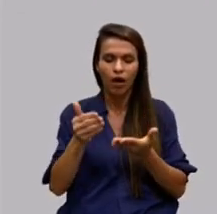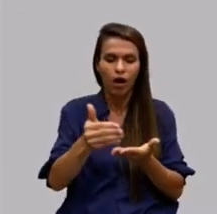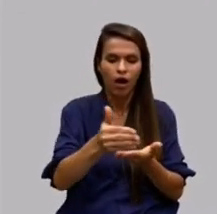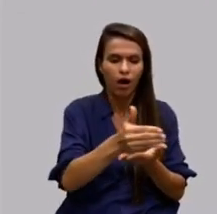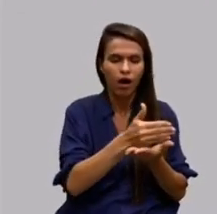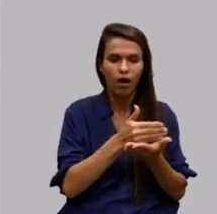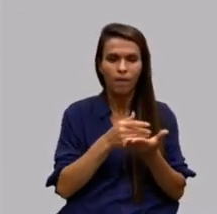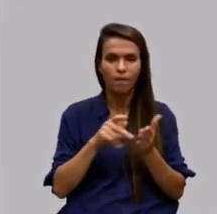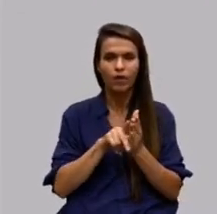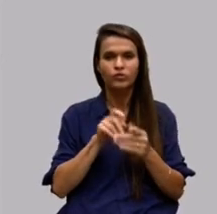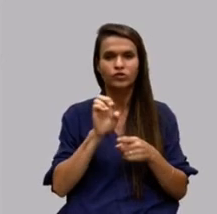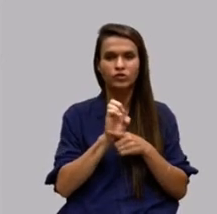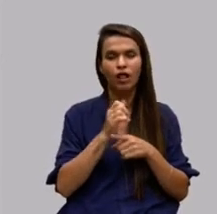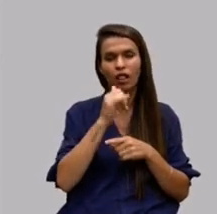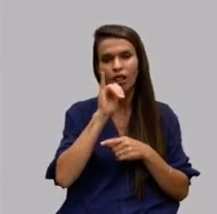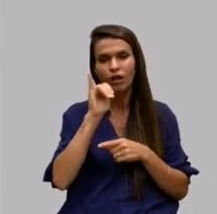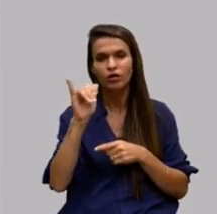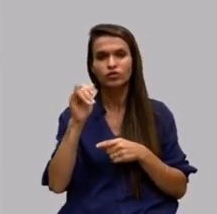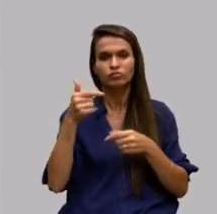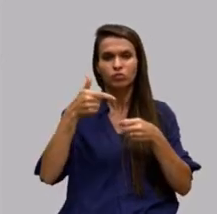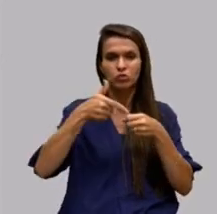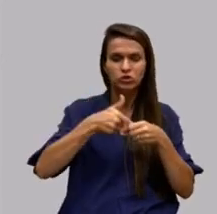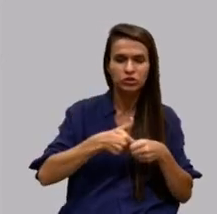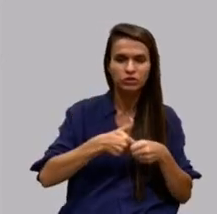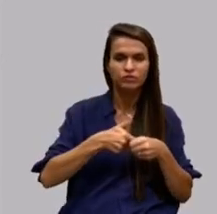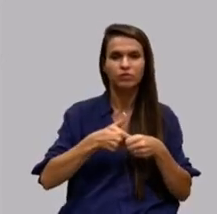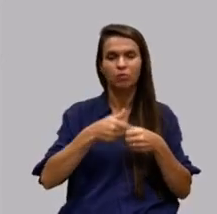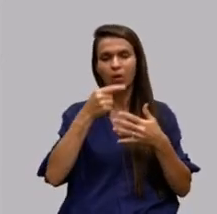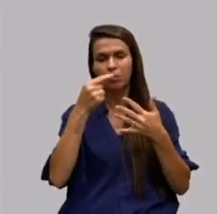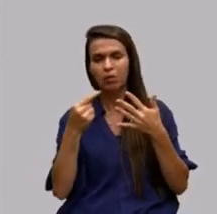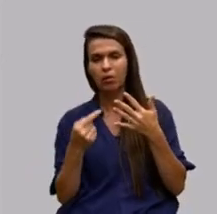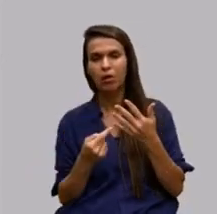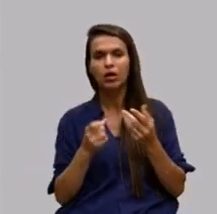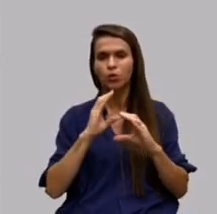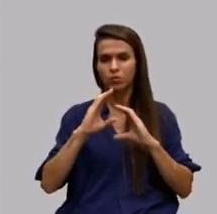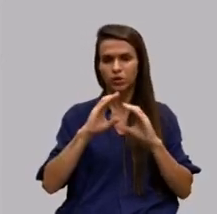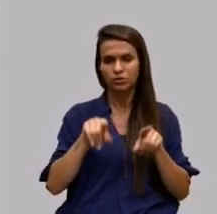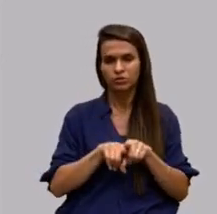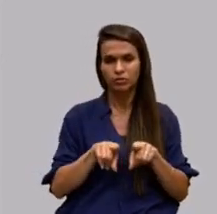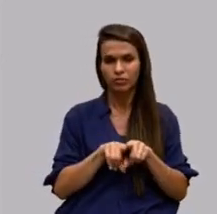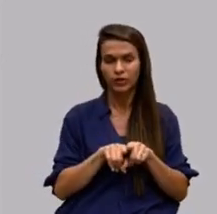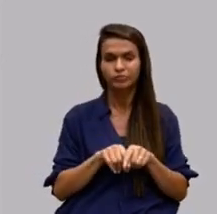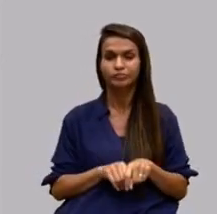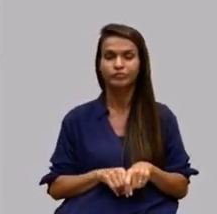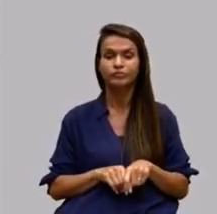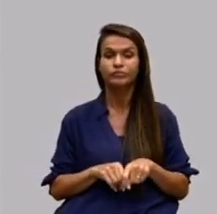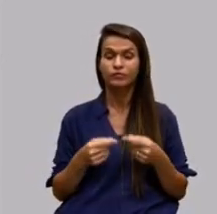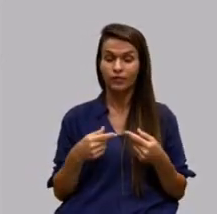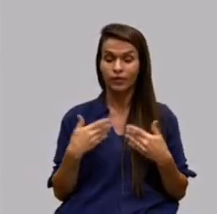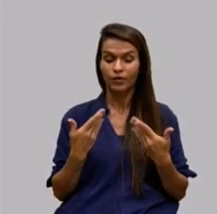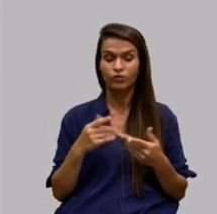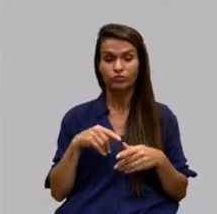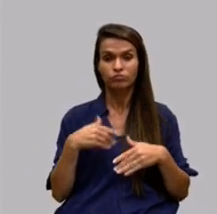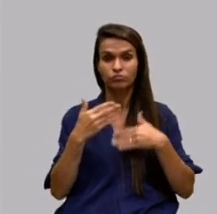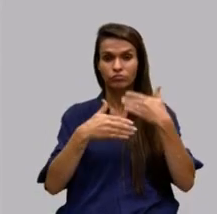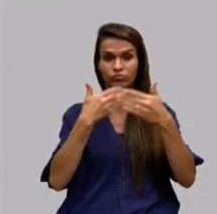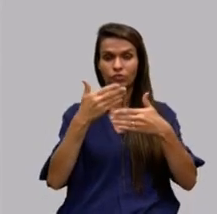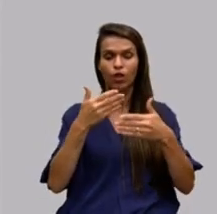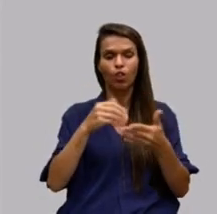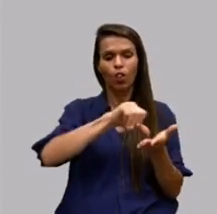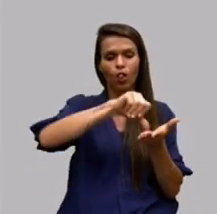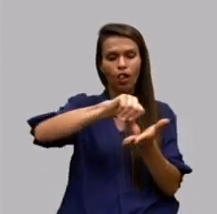energia, combustíveis e comunicações, certo? Então, nós temos que desenvolver novos setores e